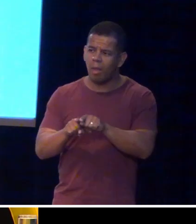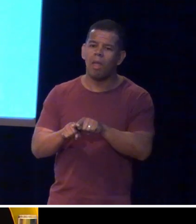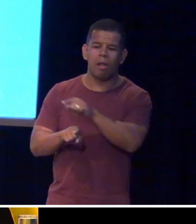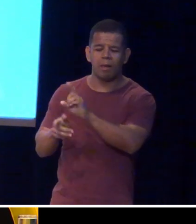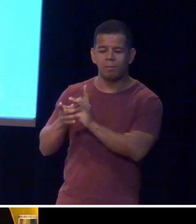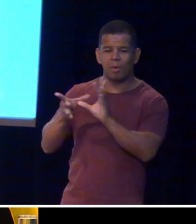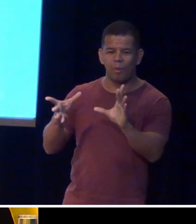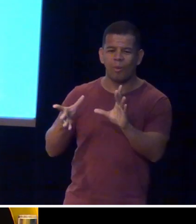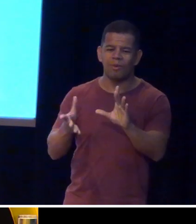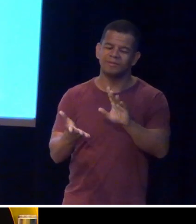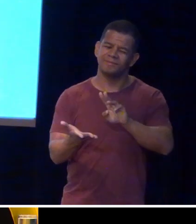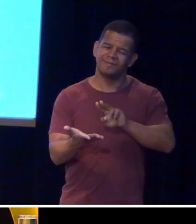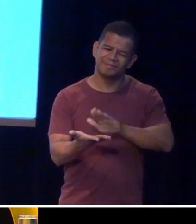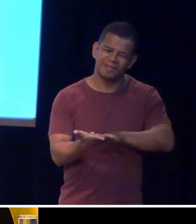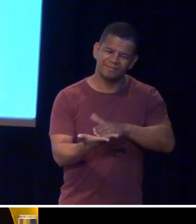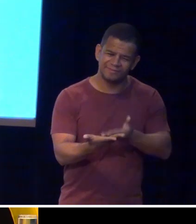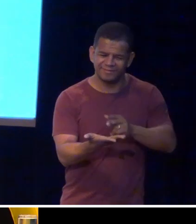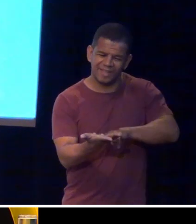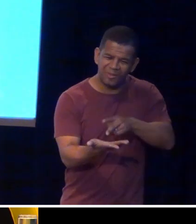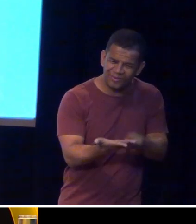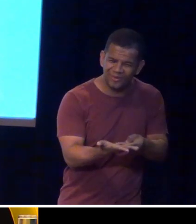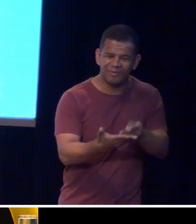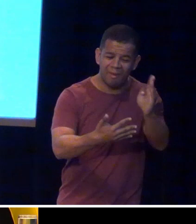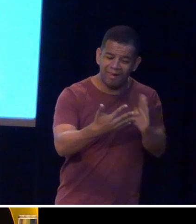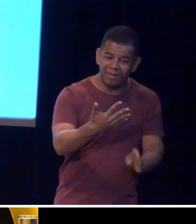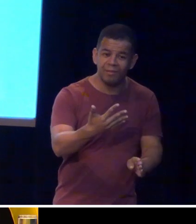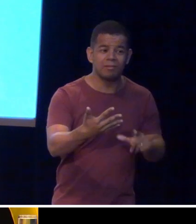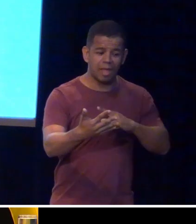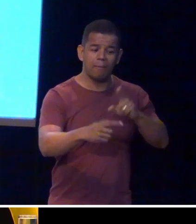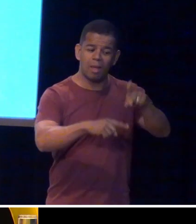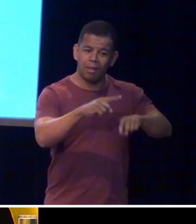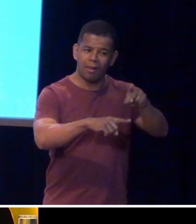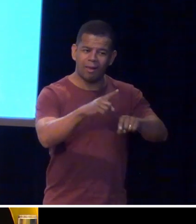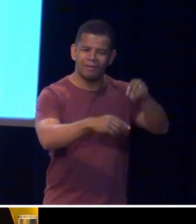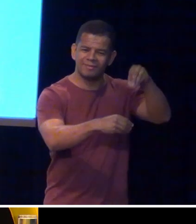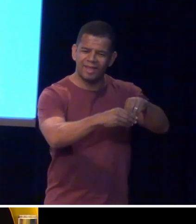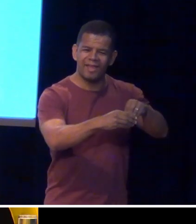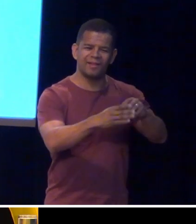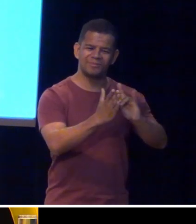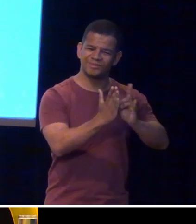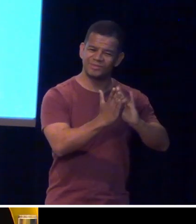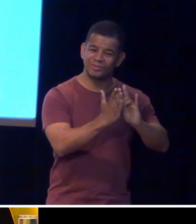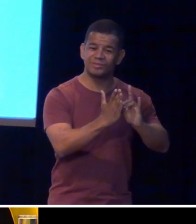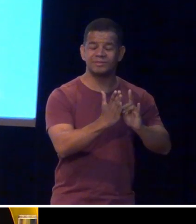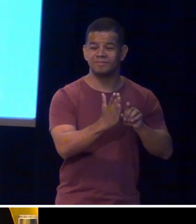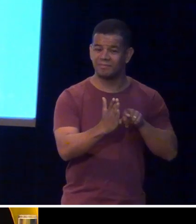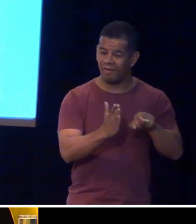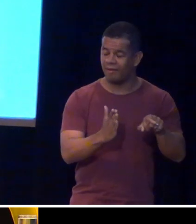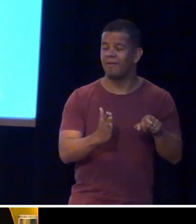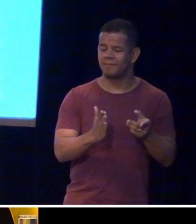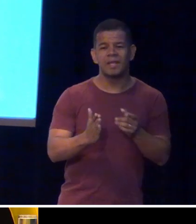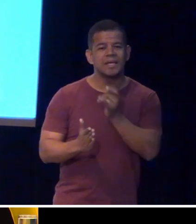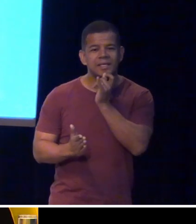Libras, né? E como todo o material que está nesse repositório, né, eles são materiais avaliados. Então, por